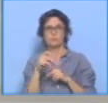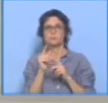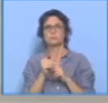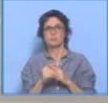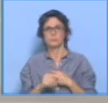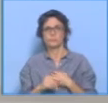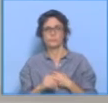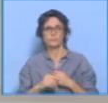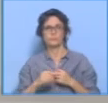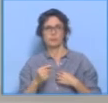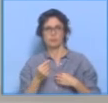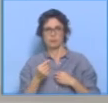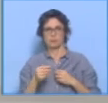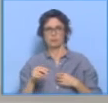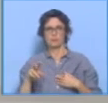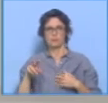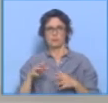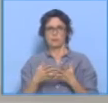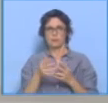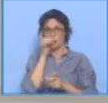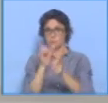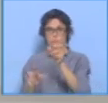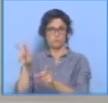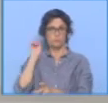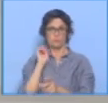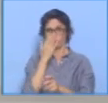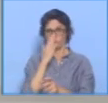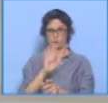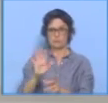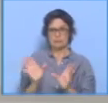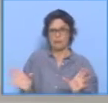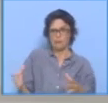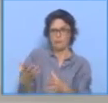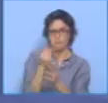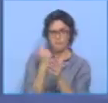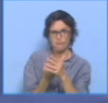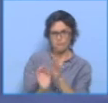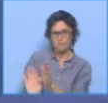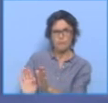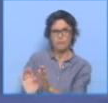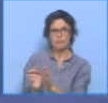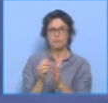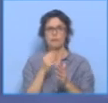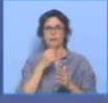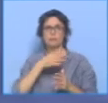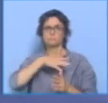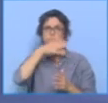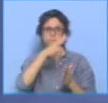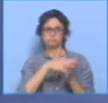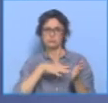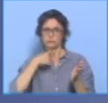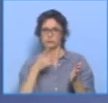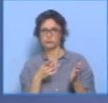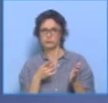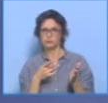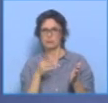perante os ouvintes que tinham estado ou estavam ainda exilados, o narrador sugere-lhes: se nós